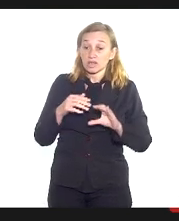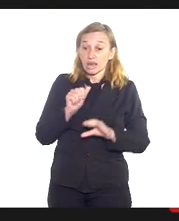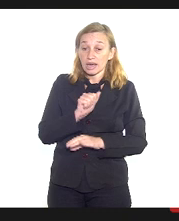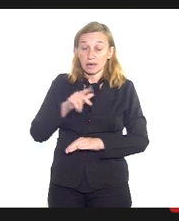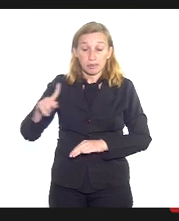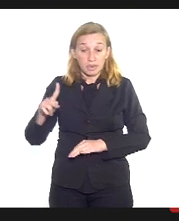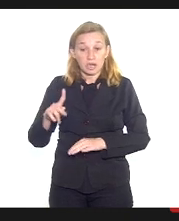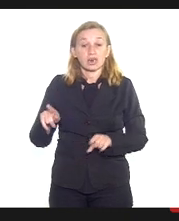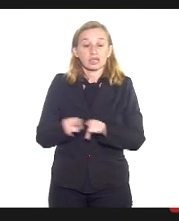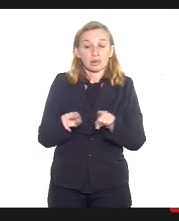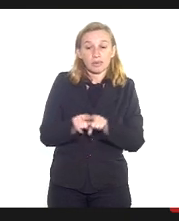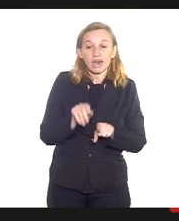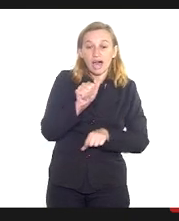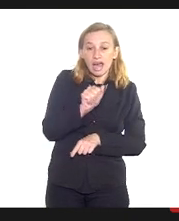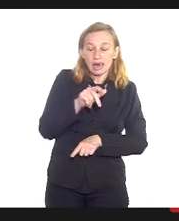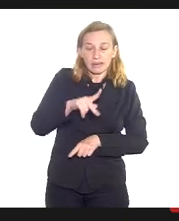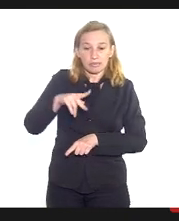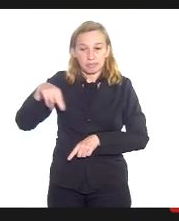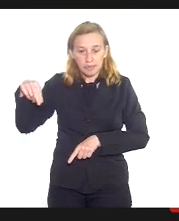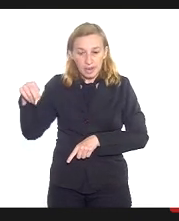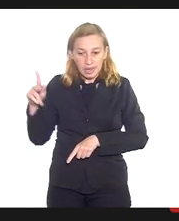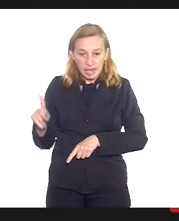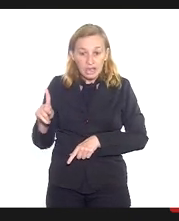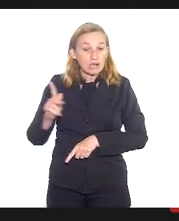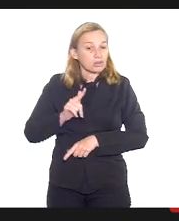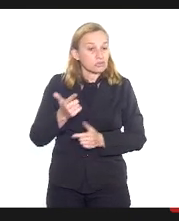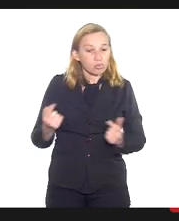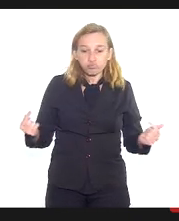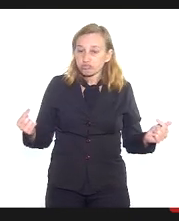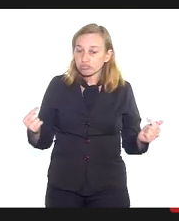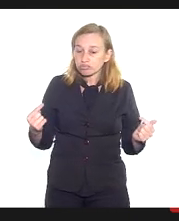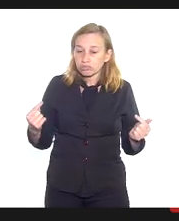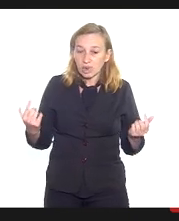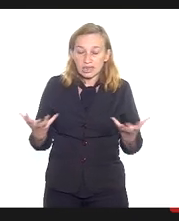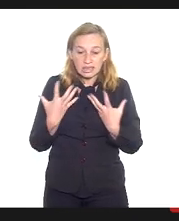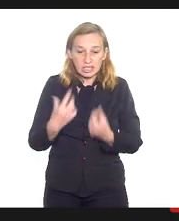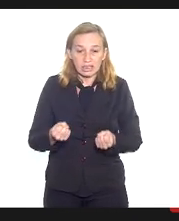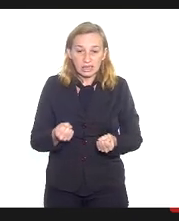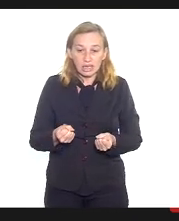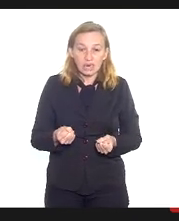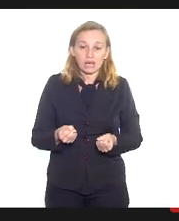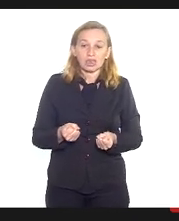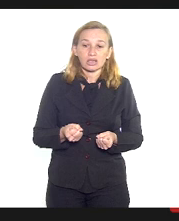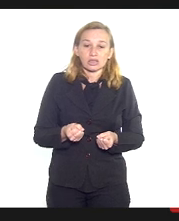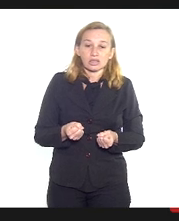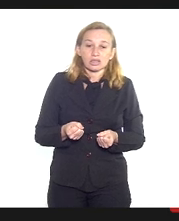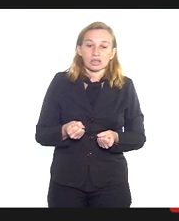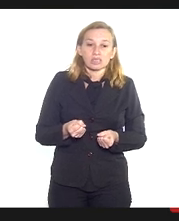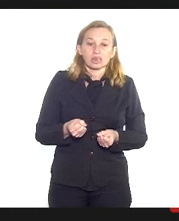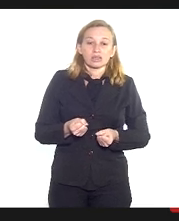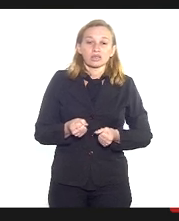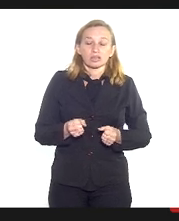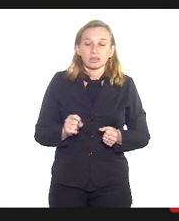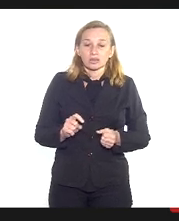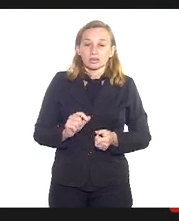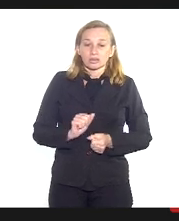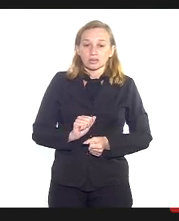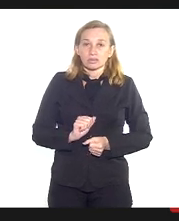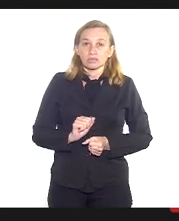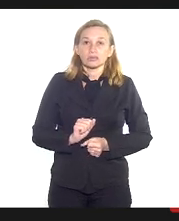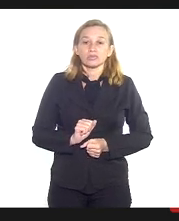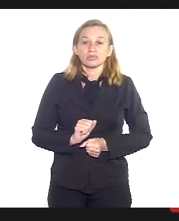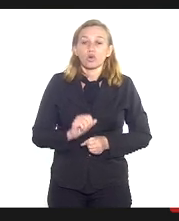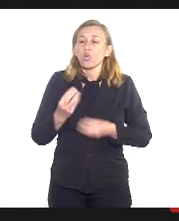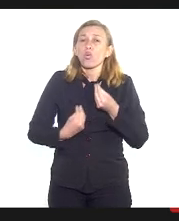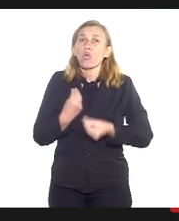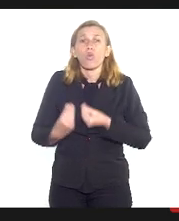ANP, vamos dizer assim, porventura não concordasse, ou sei lá, que ele dasse inerte, passasse o tempo, estivesse próximo da prescrição,